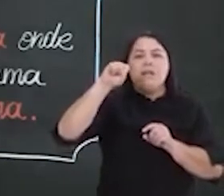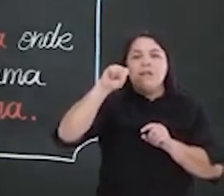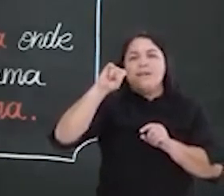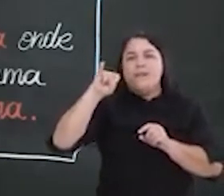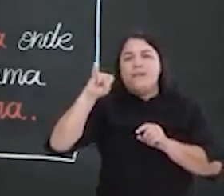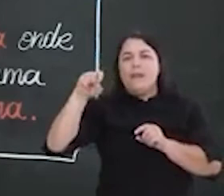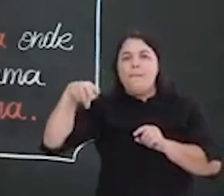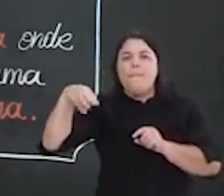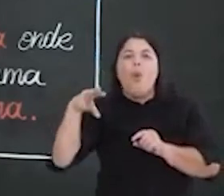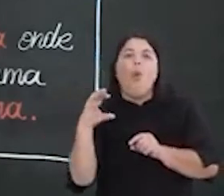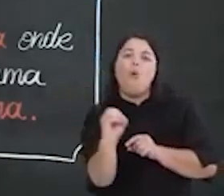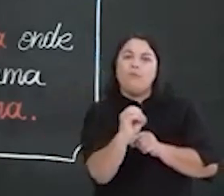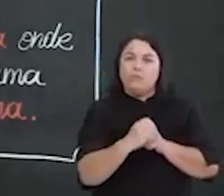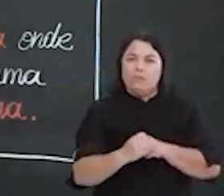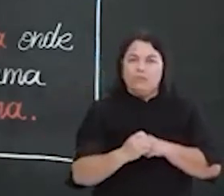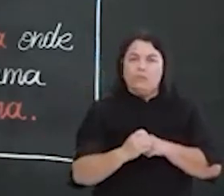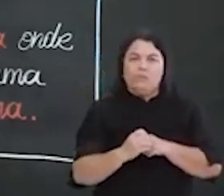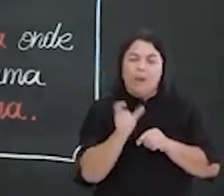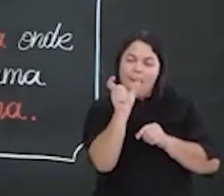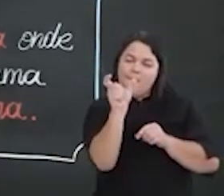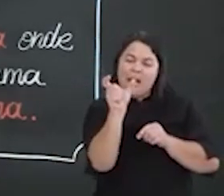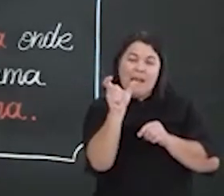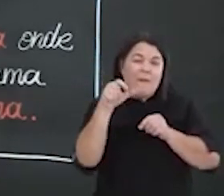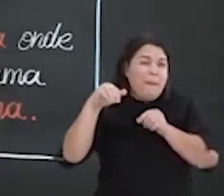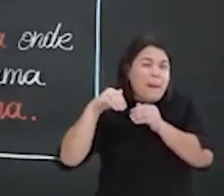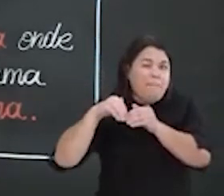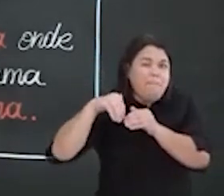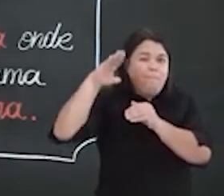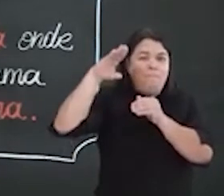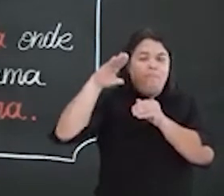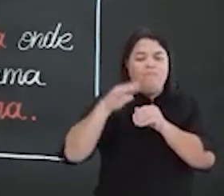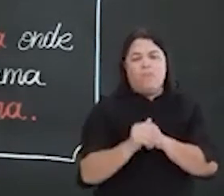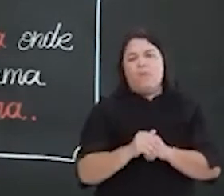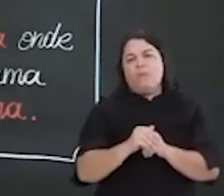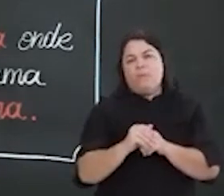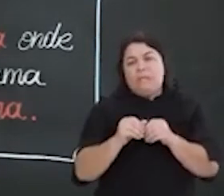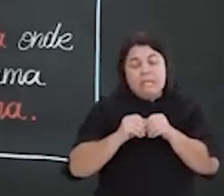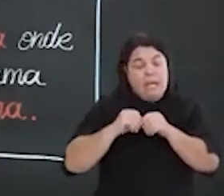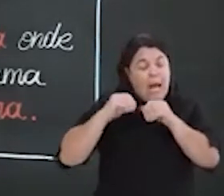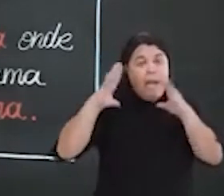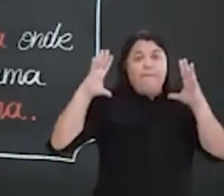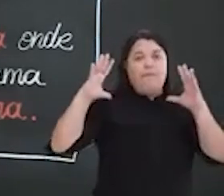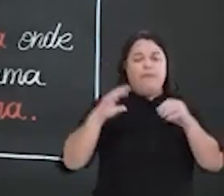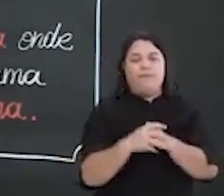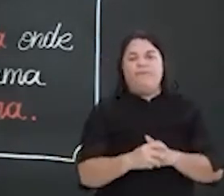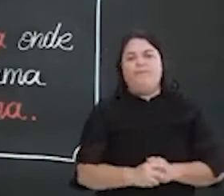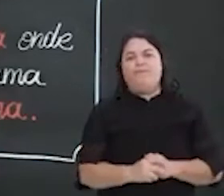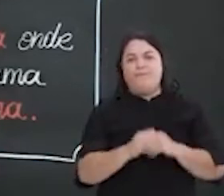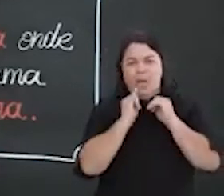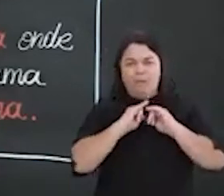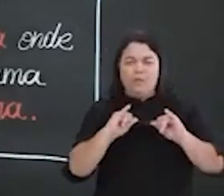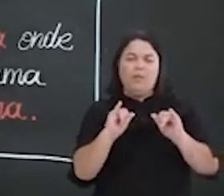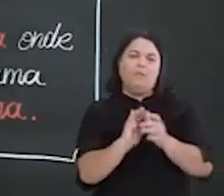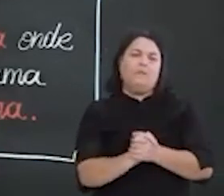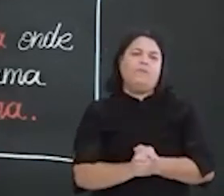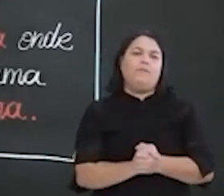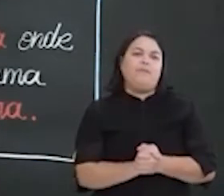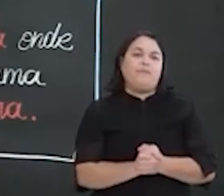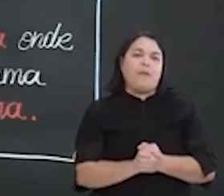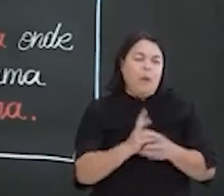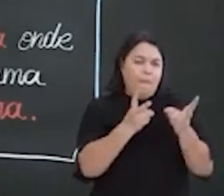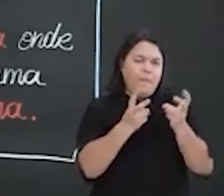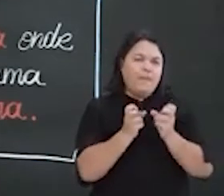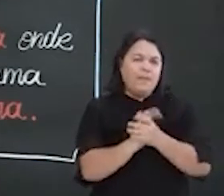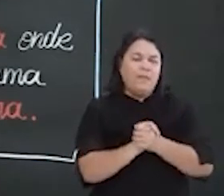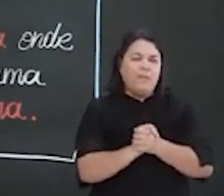marcar para você que é muito comum. As pessoas gostam de usar o superlativo sintético para marcar a ênfase em uma informação. Então perceba, nesse contexto